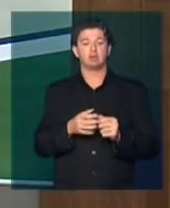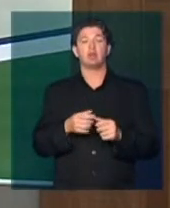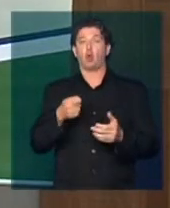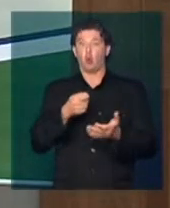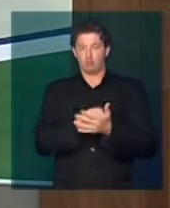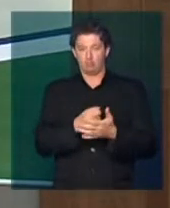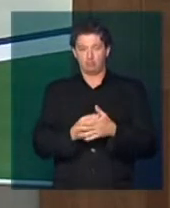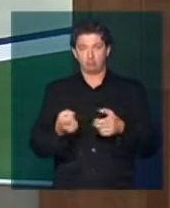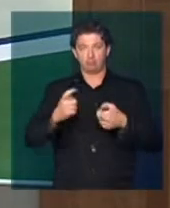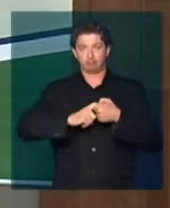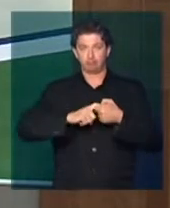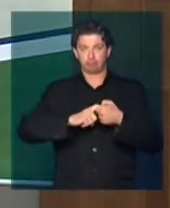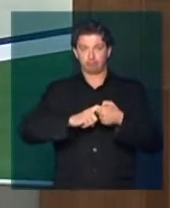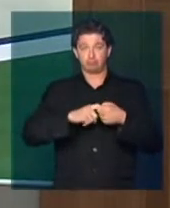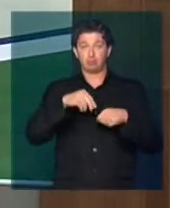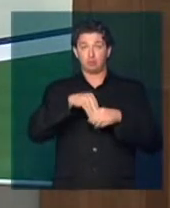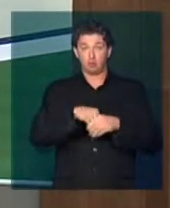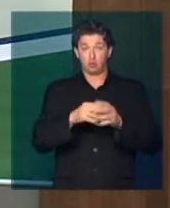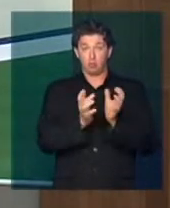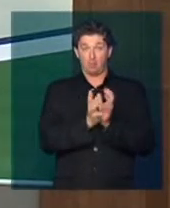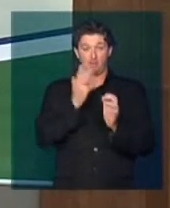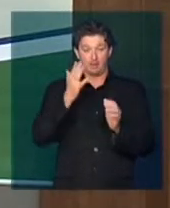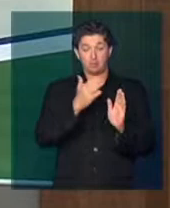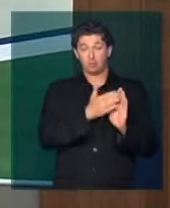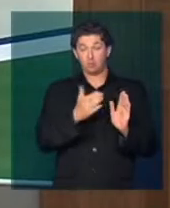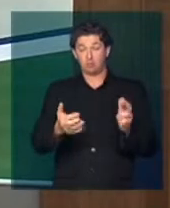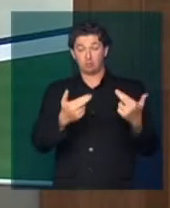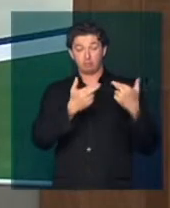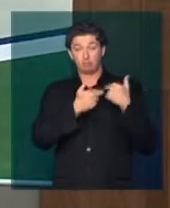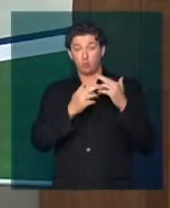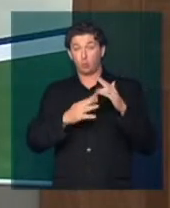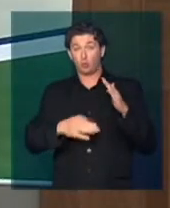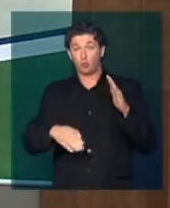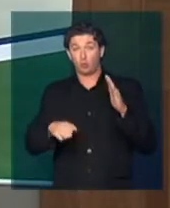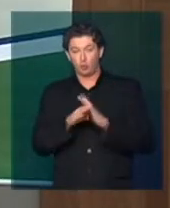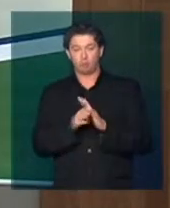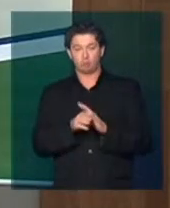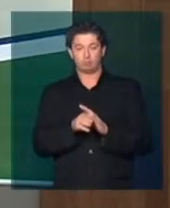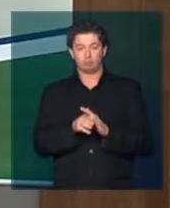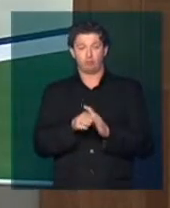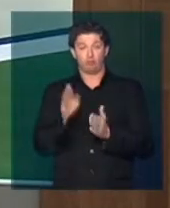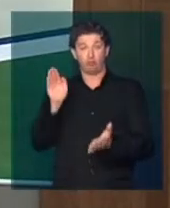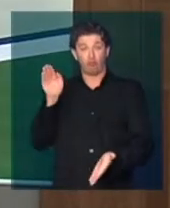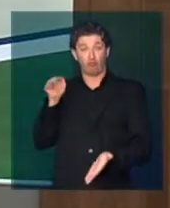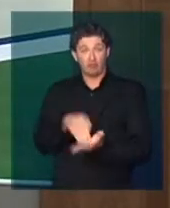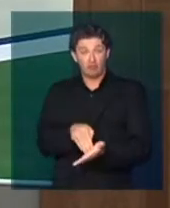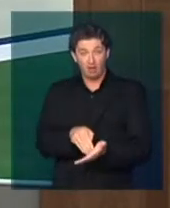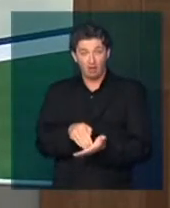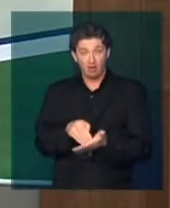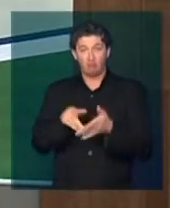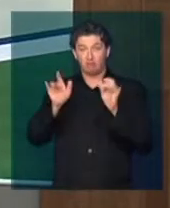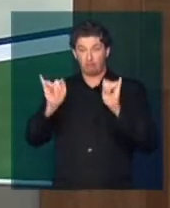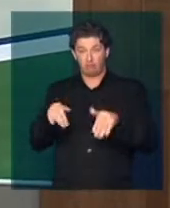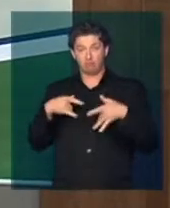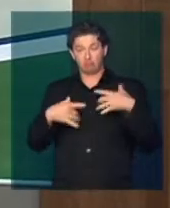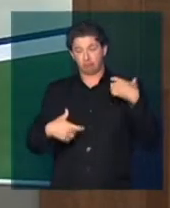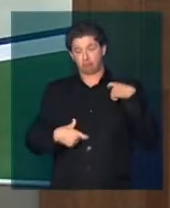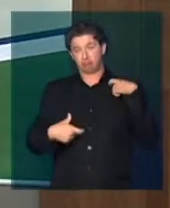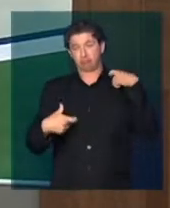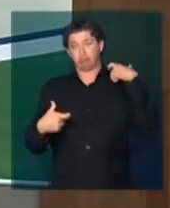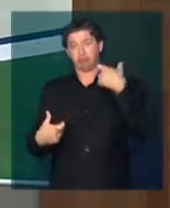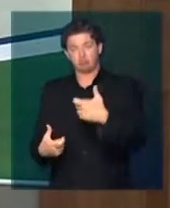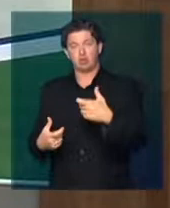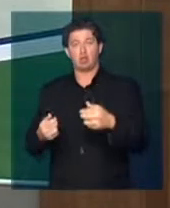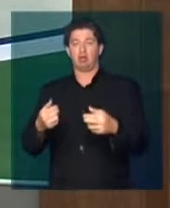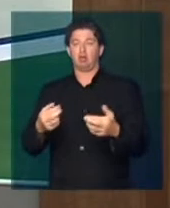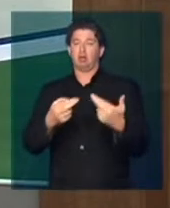ele estaria obrigado a servir aquele partido por todo o seu mandato. Chegou no final do mandato, ele cumpriu a